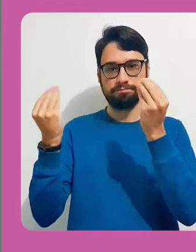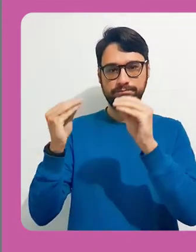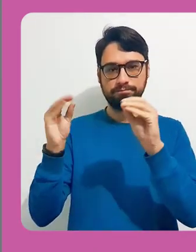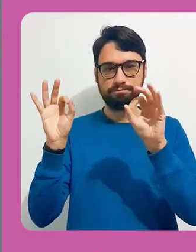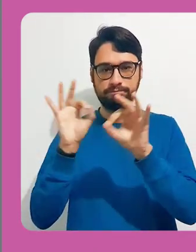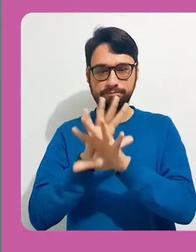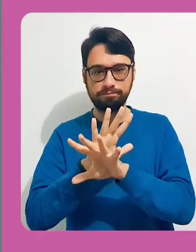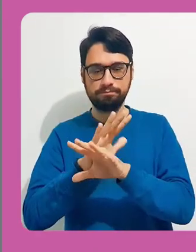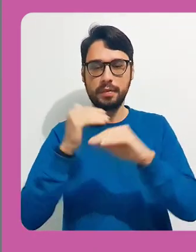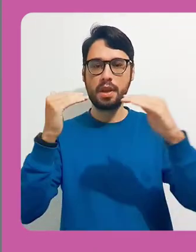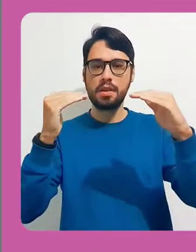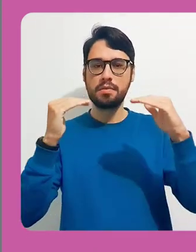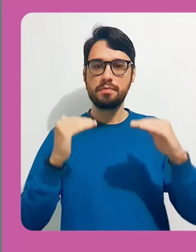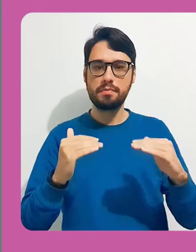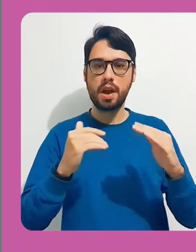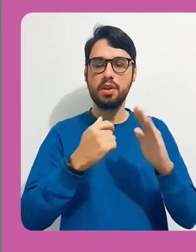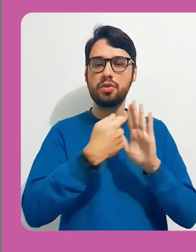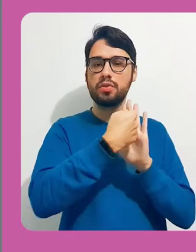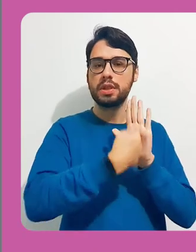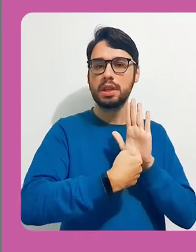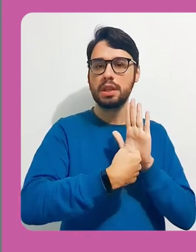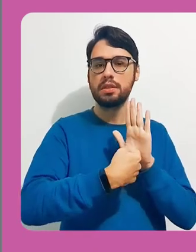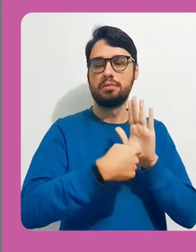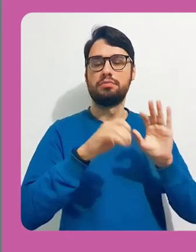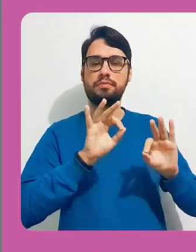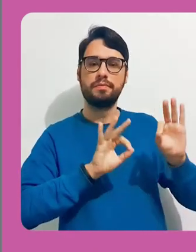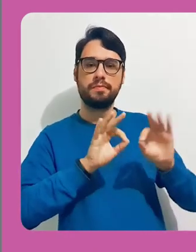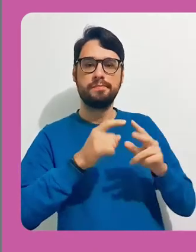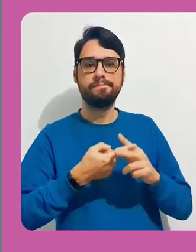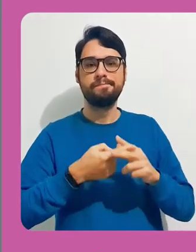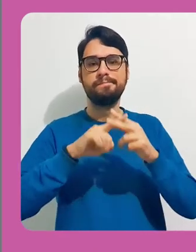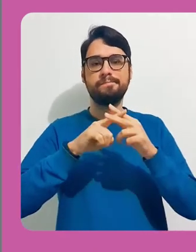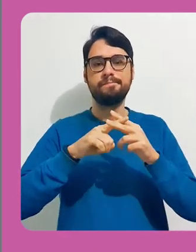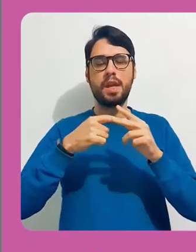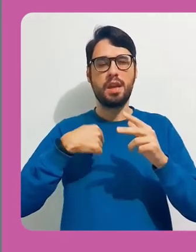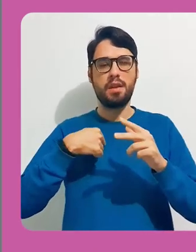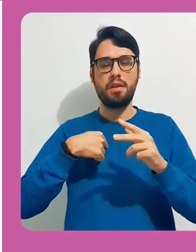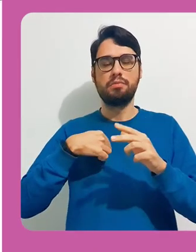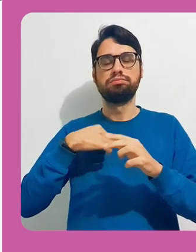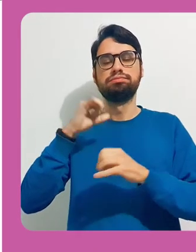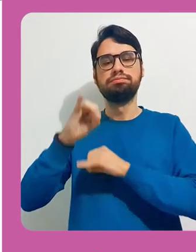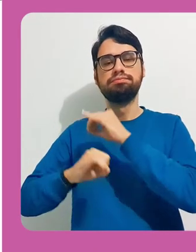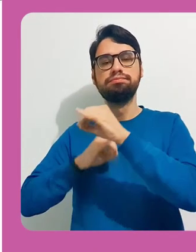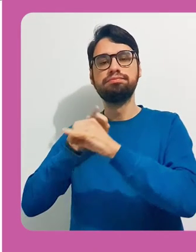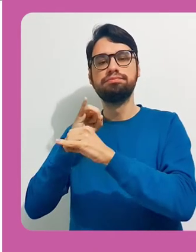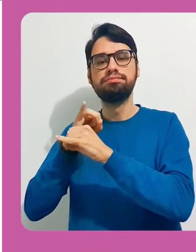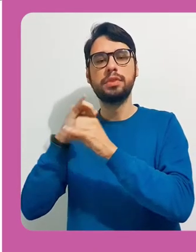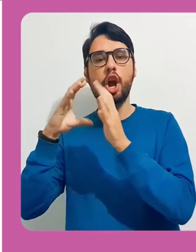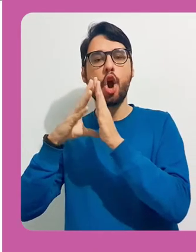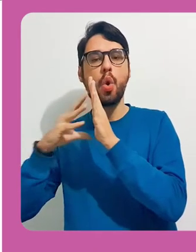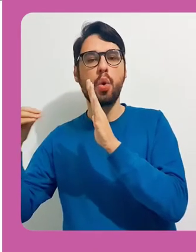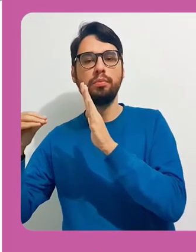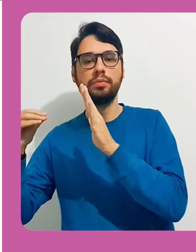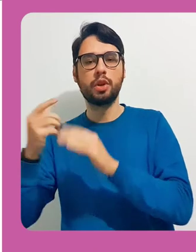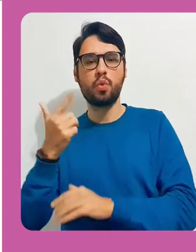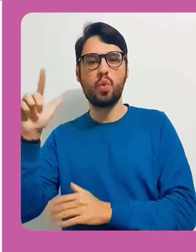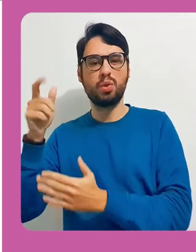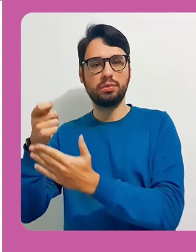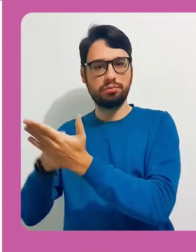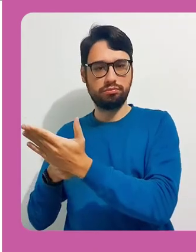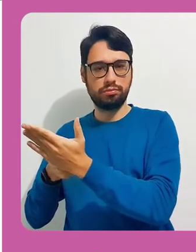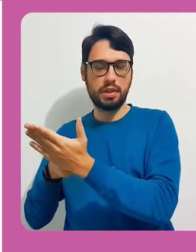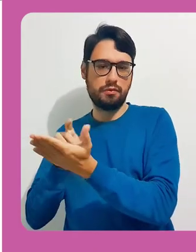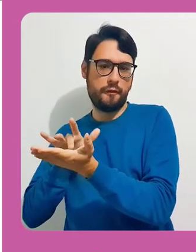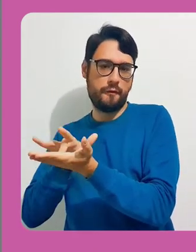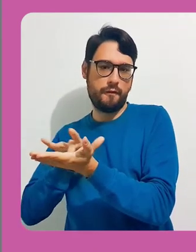Bom, aqui é o editor de texto. Eu copiei da internet um